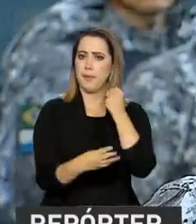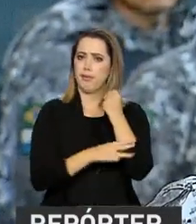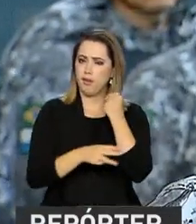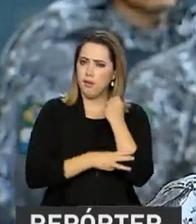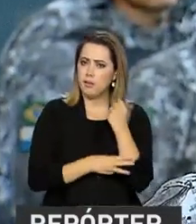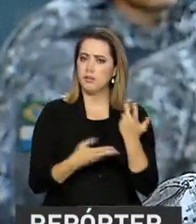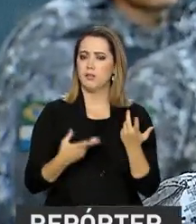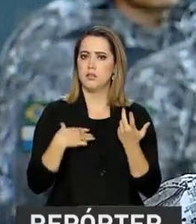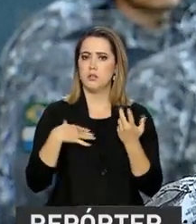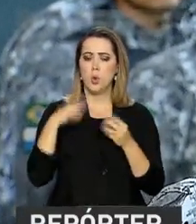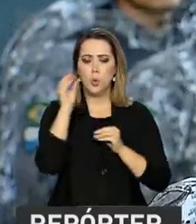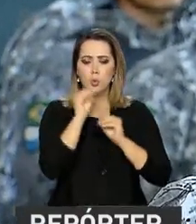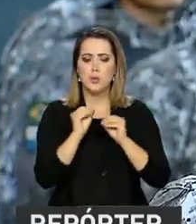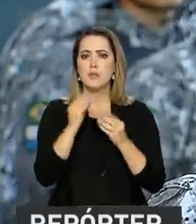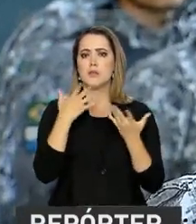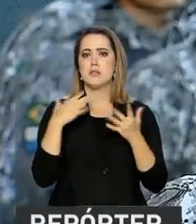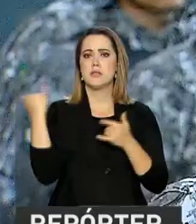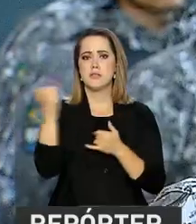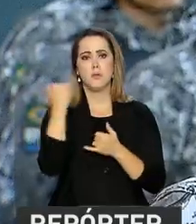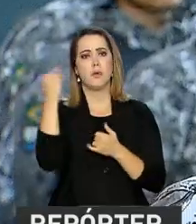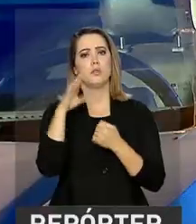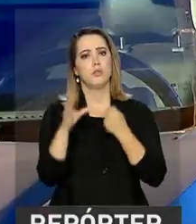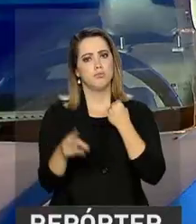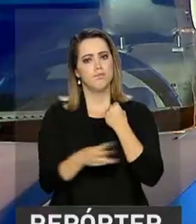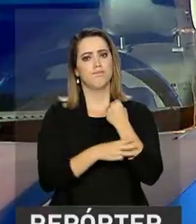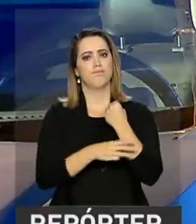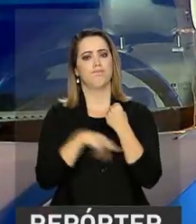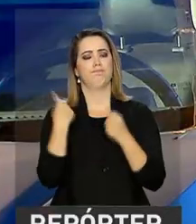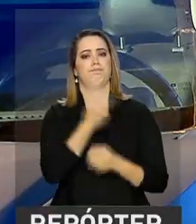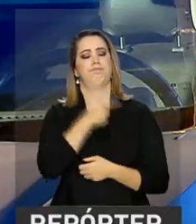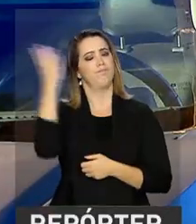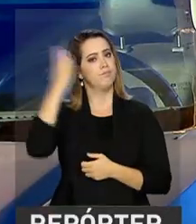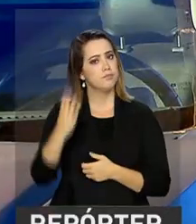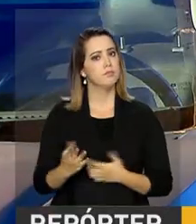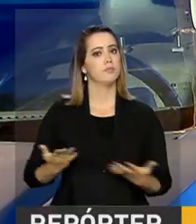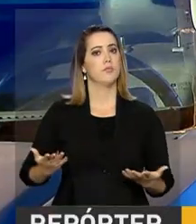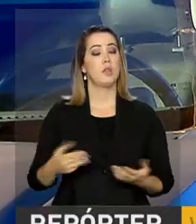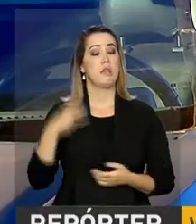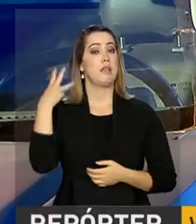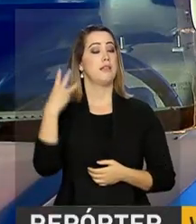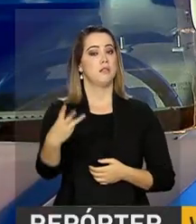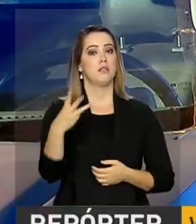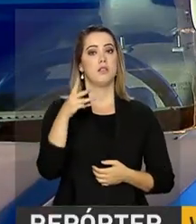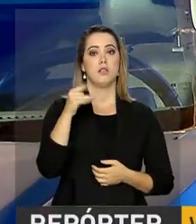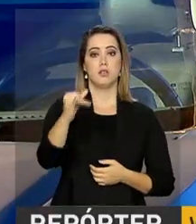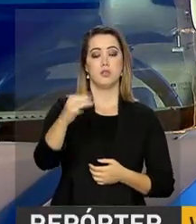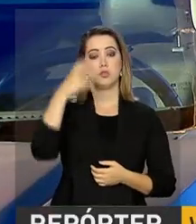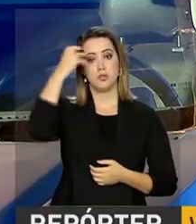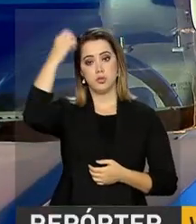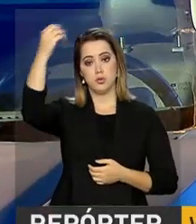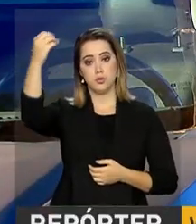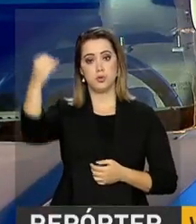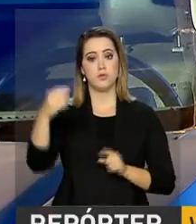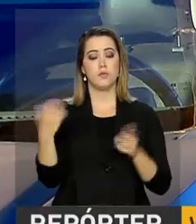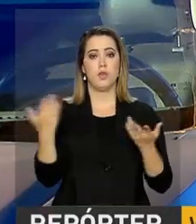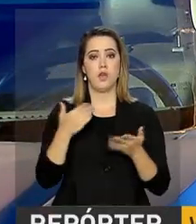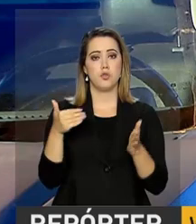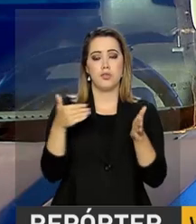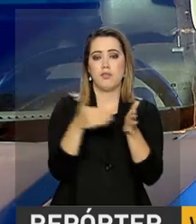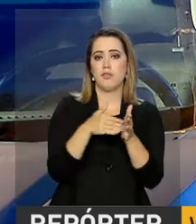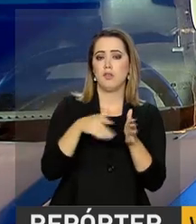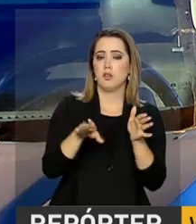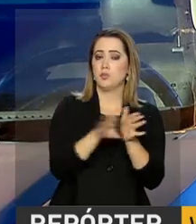retirando preciosa madeira do nosso território. Serão três dias de viagem entre Brasília e Novo Progresso no